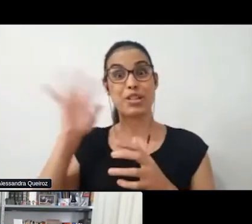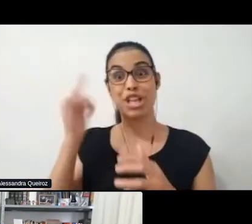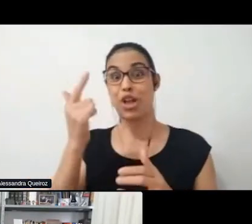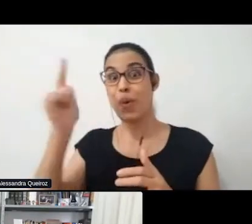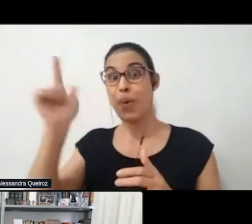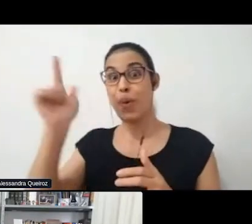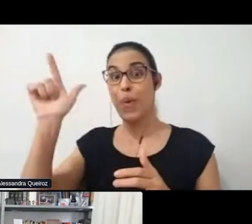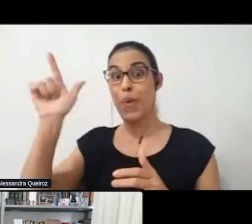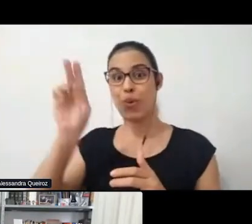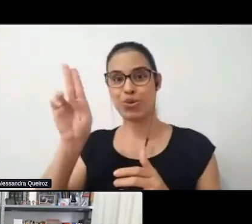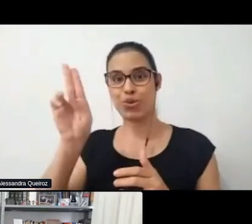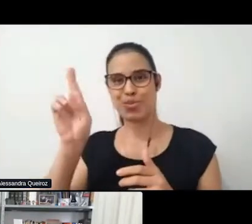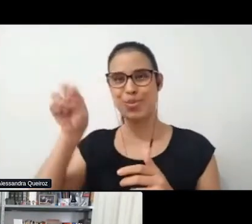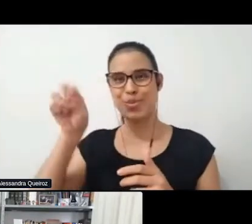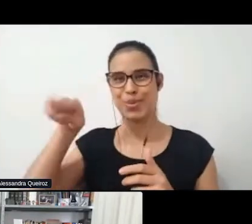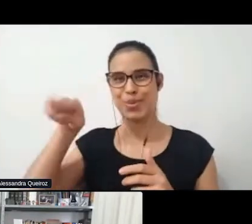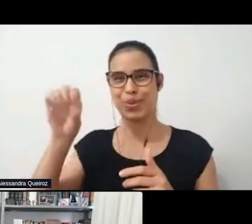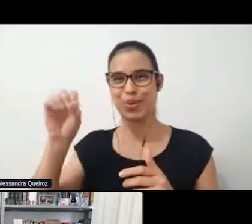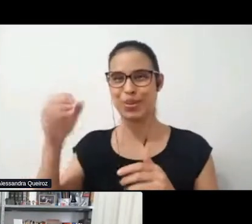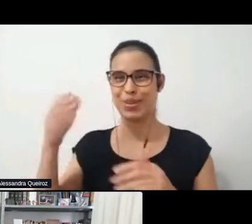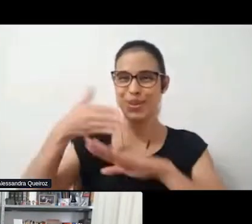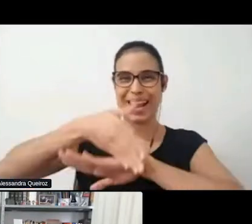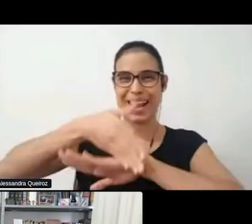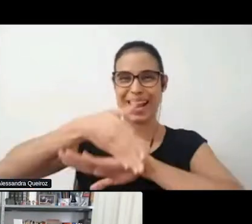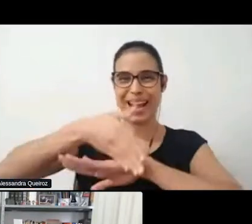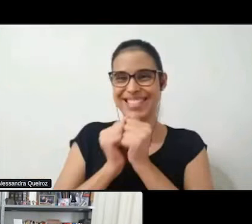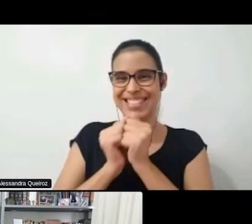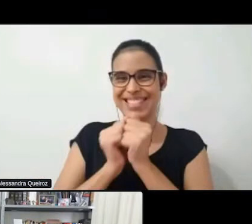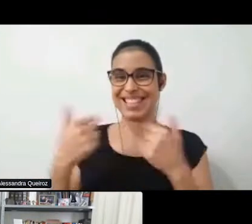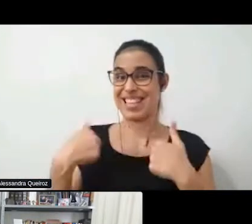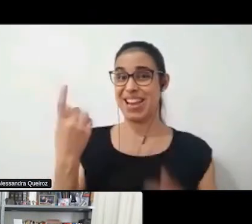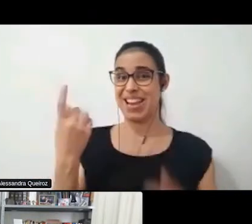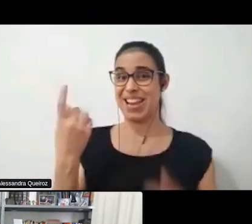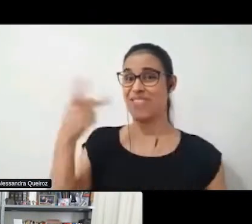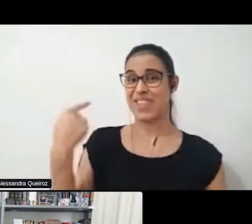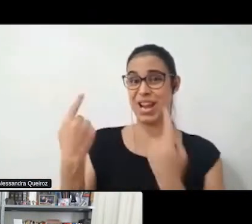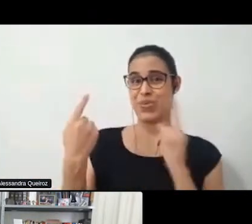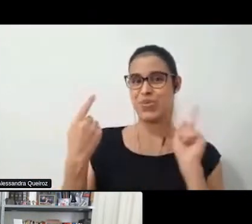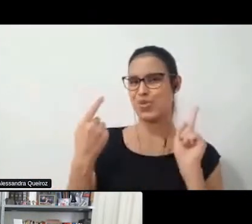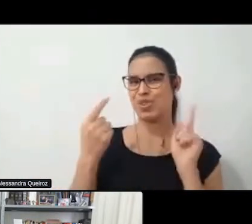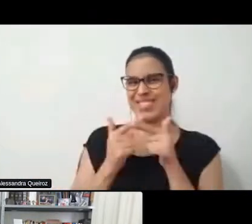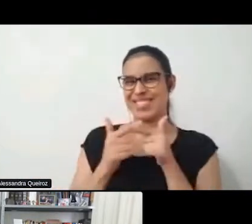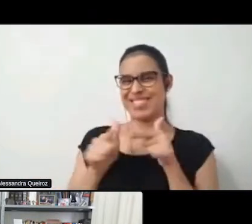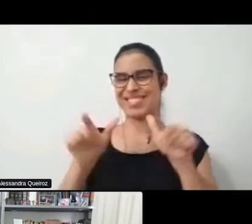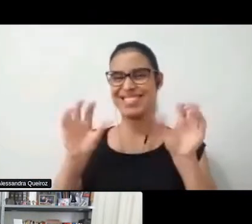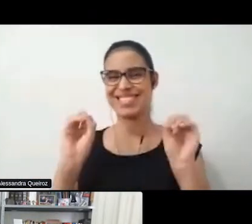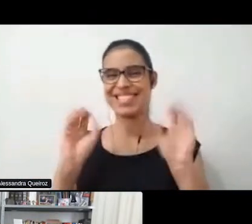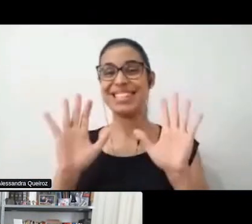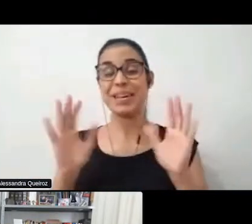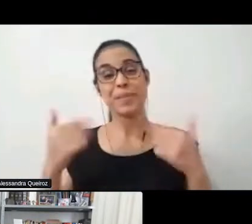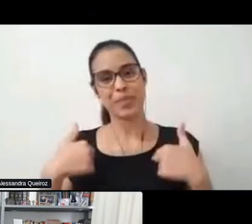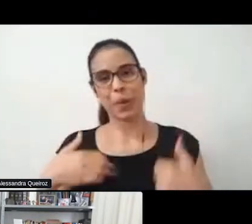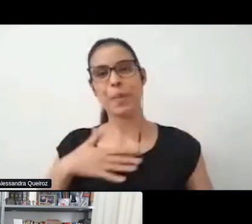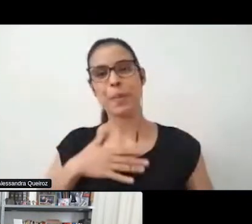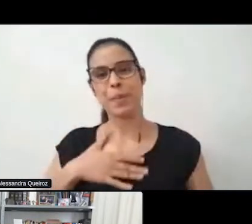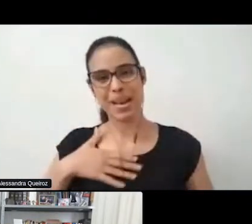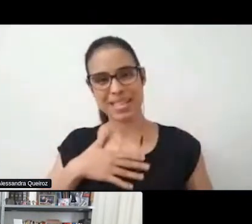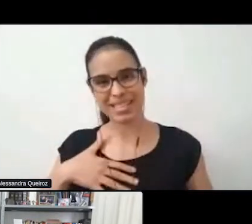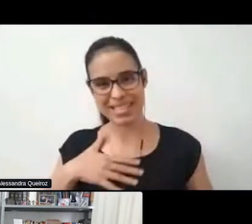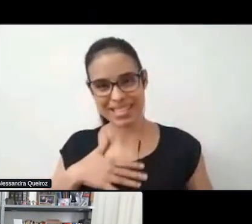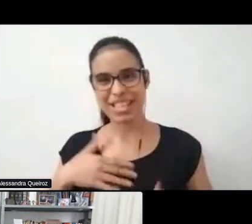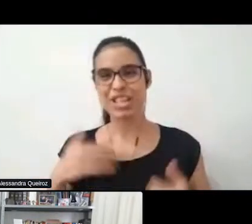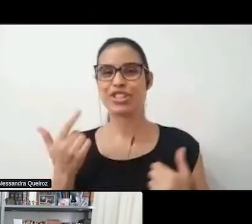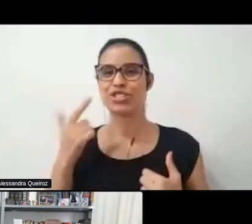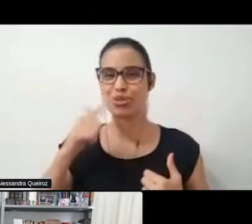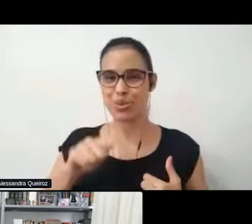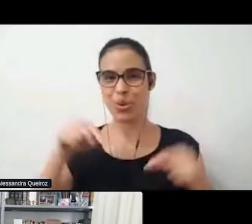tempo, né? E eu ficasse por último, mas não tem problema, não. Então, prazer, pessoal, mais um TDC. Meu nome é